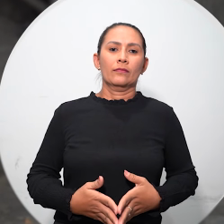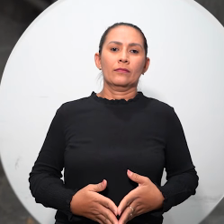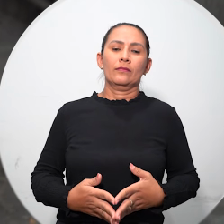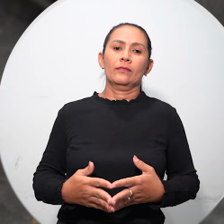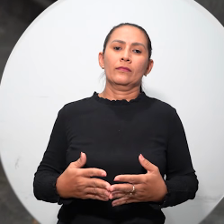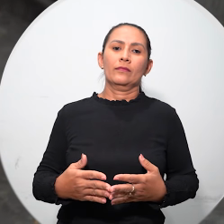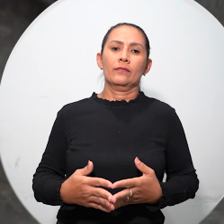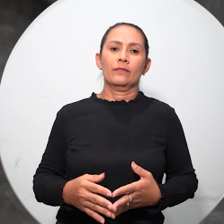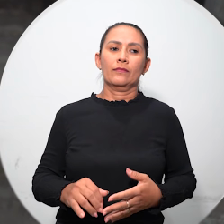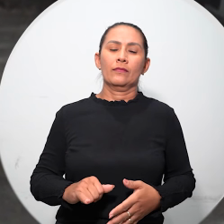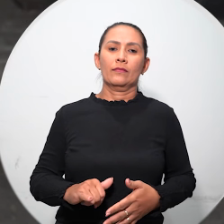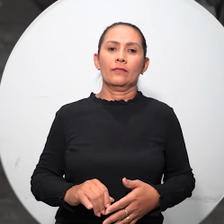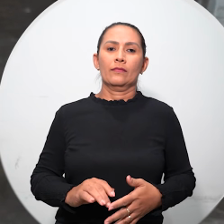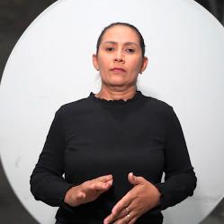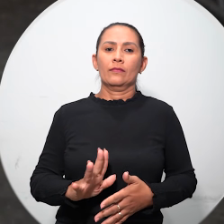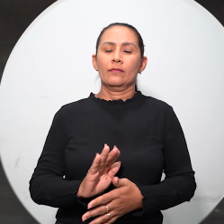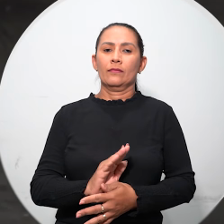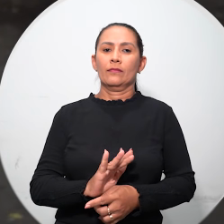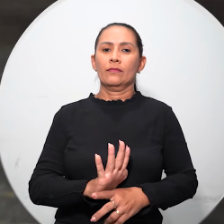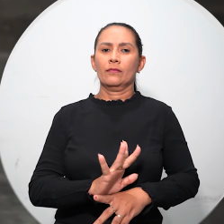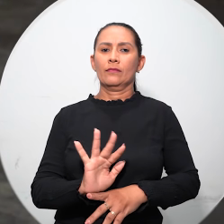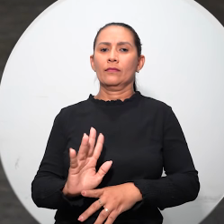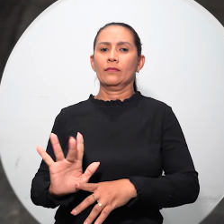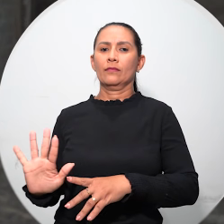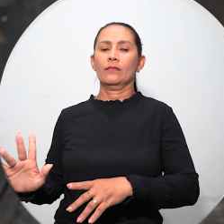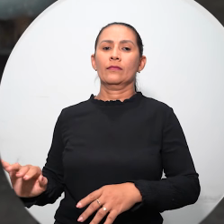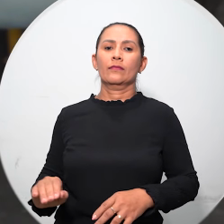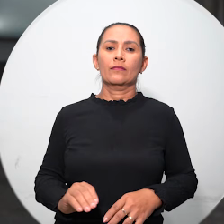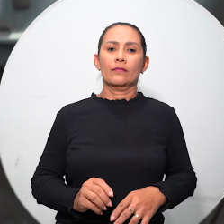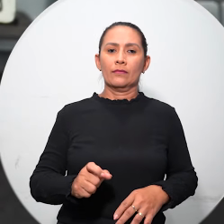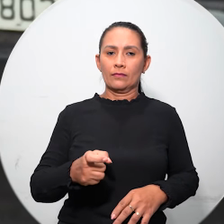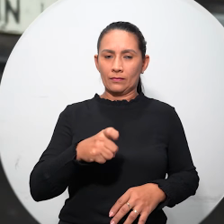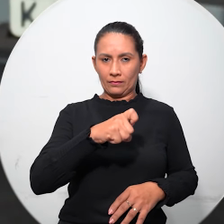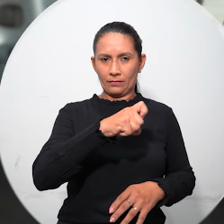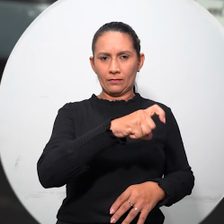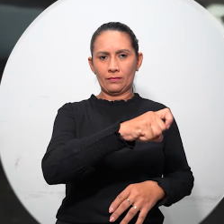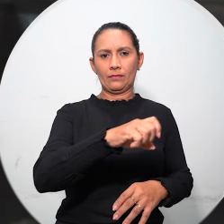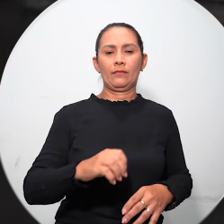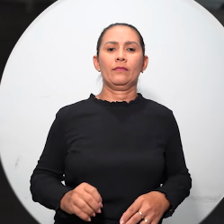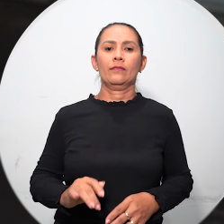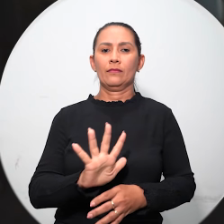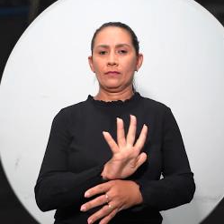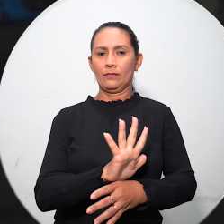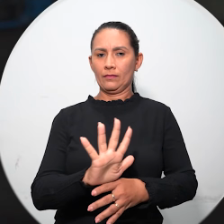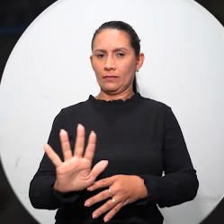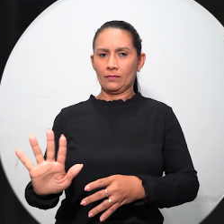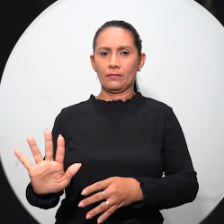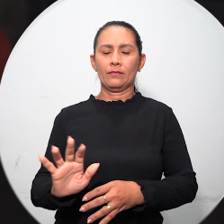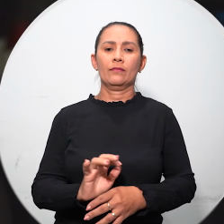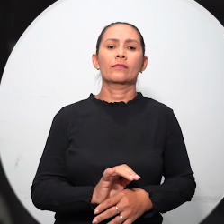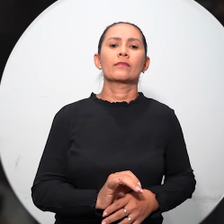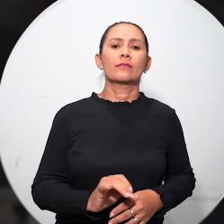chamavam. Filmes que às vezes não cabe dizer o nome, mas filmes que a gente, para criança, às vezes para adultos, especificamente